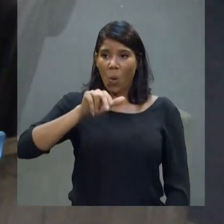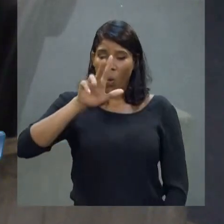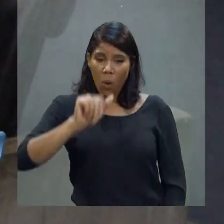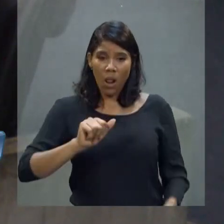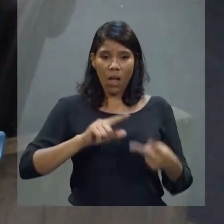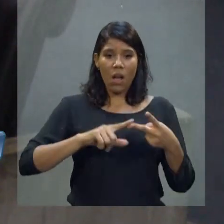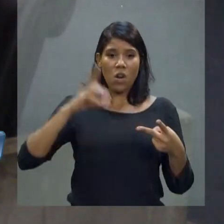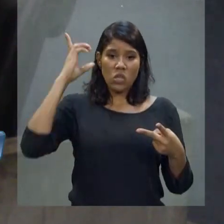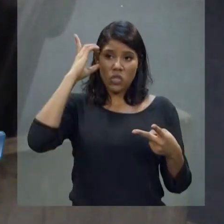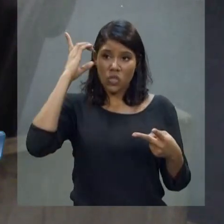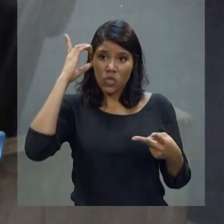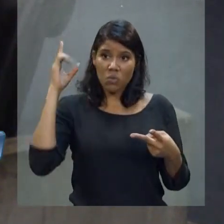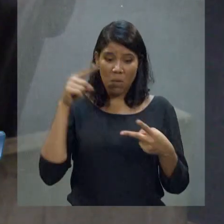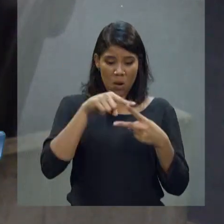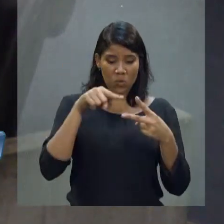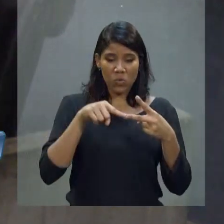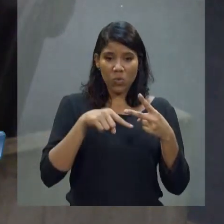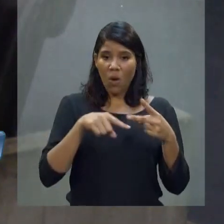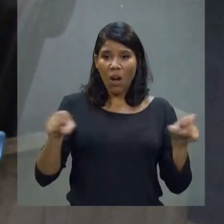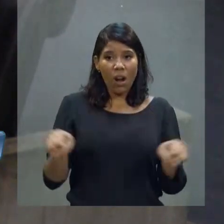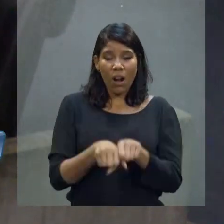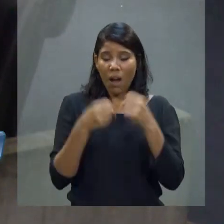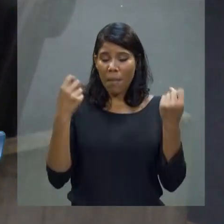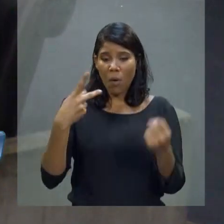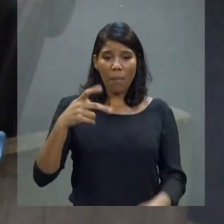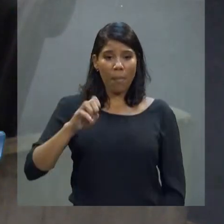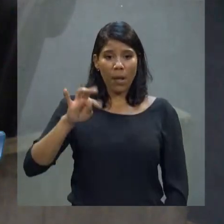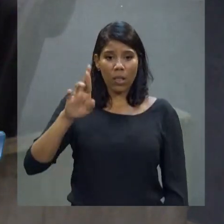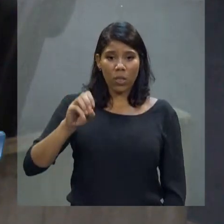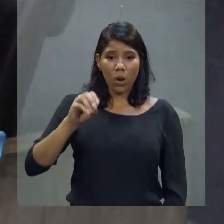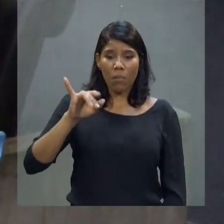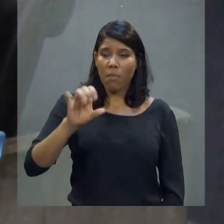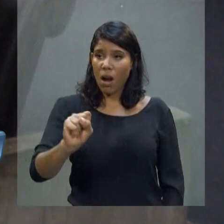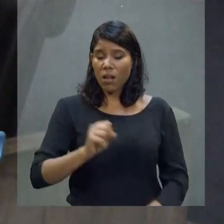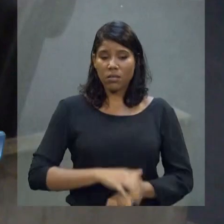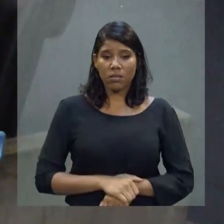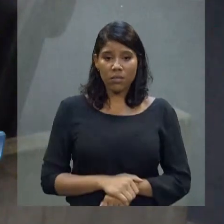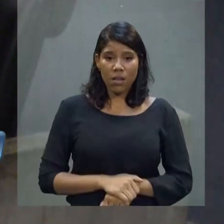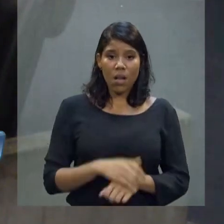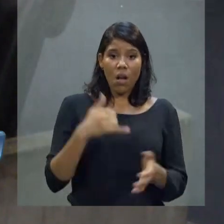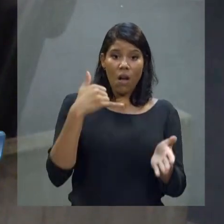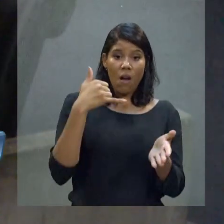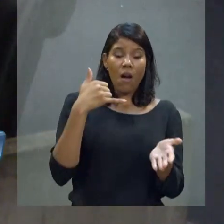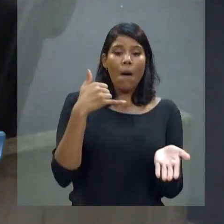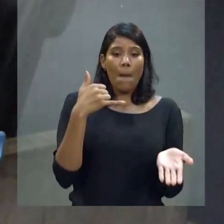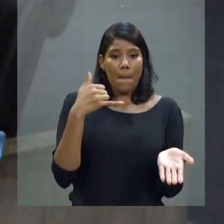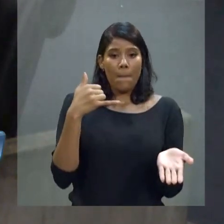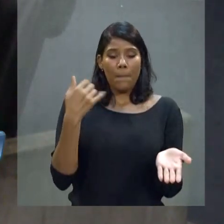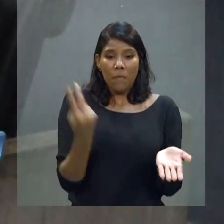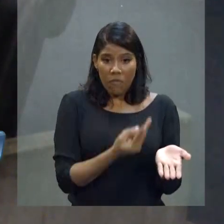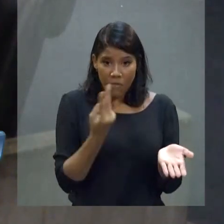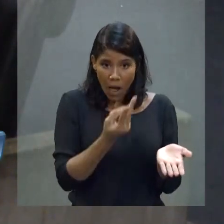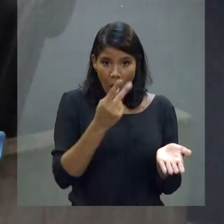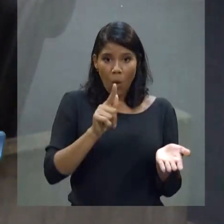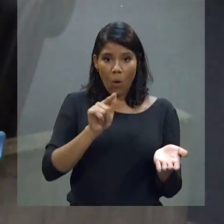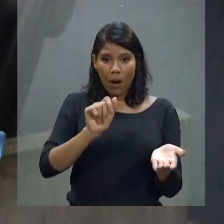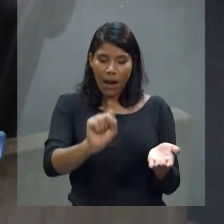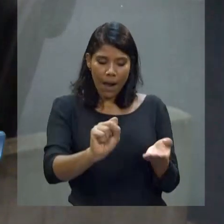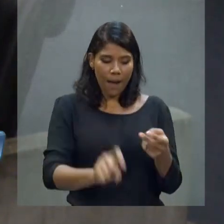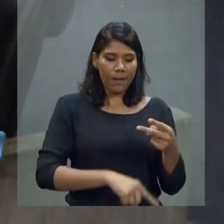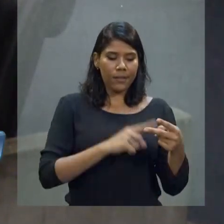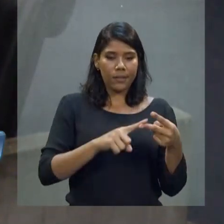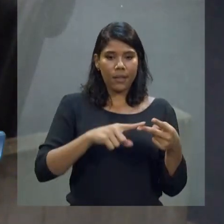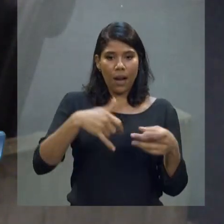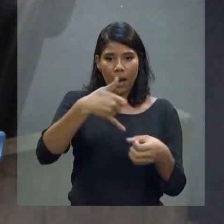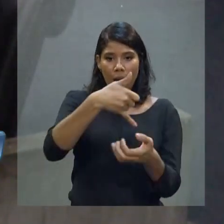nesse campo de petróleo, é um grande exagero. E o preço da gasolina, do gás, está grande, porque